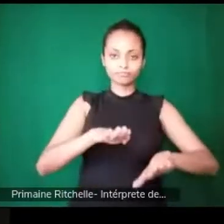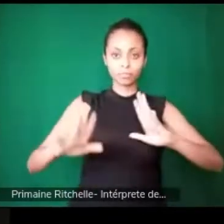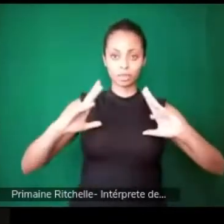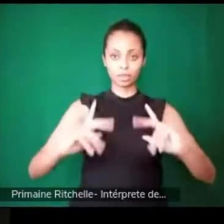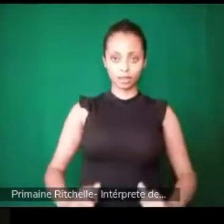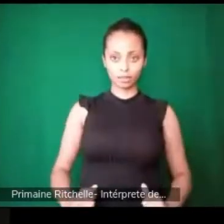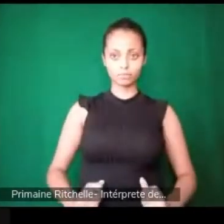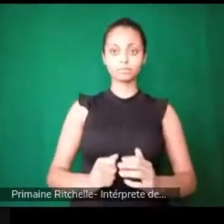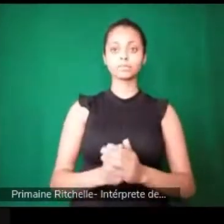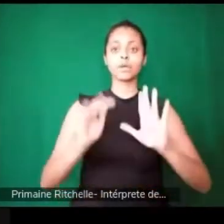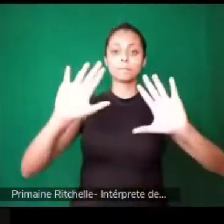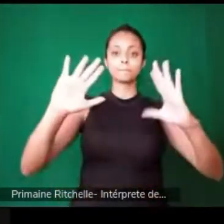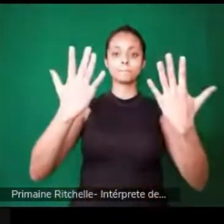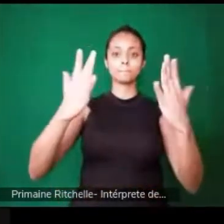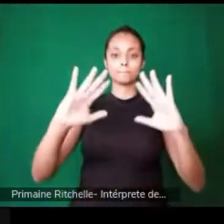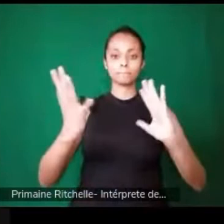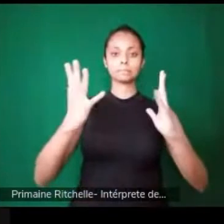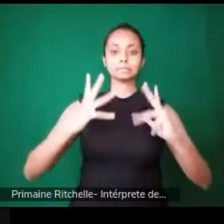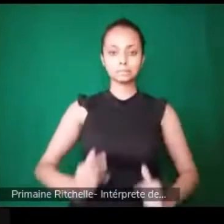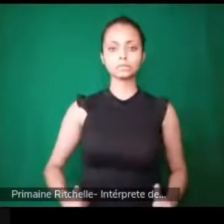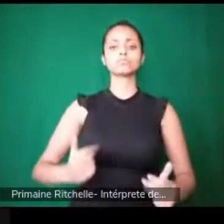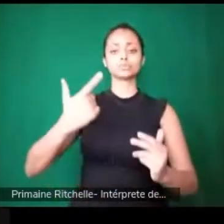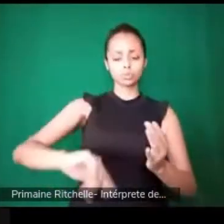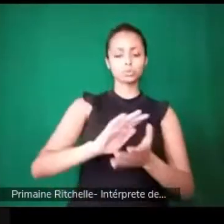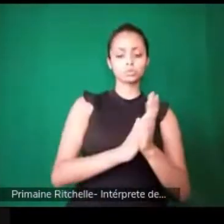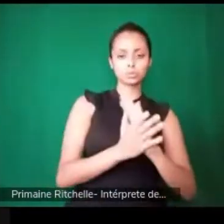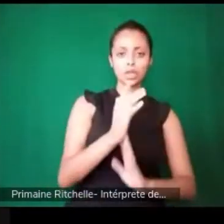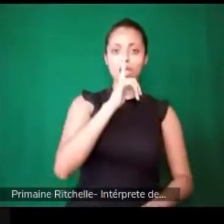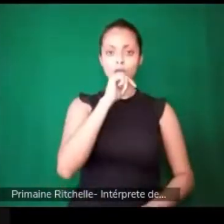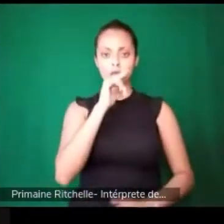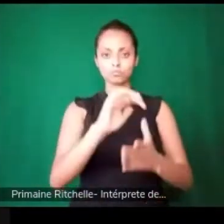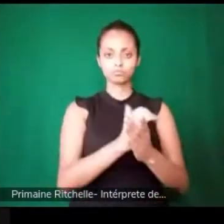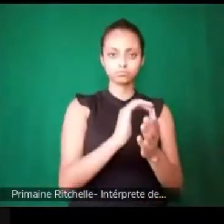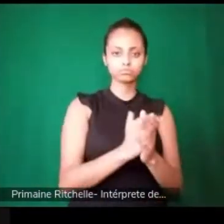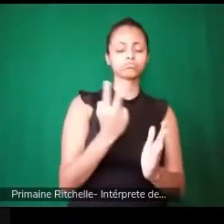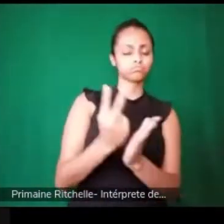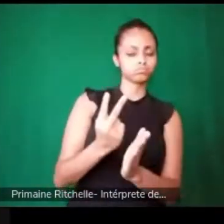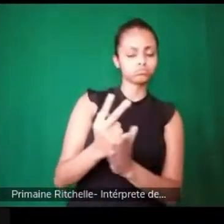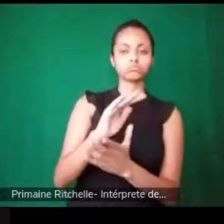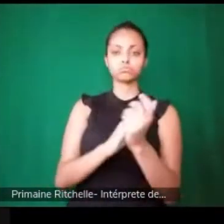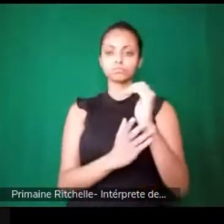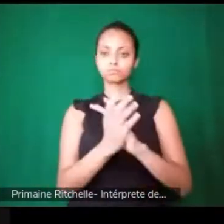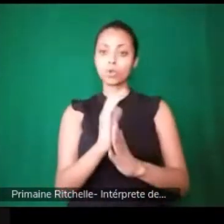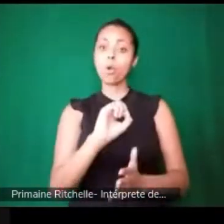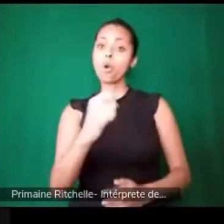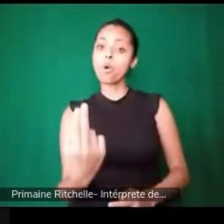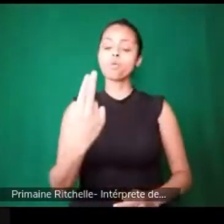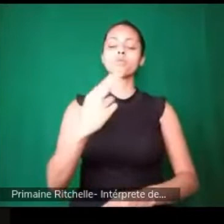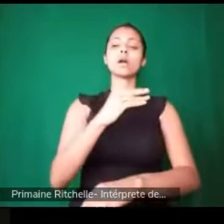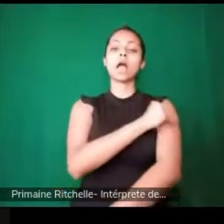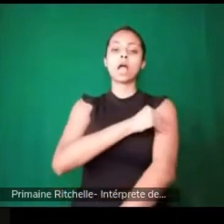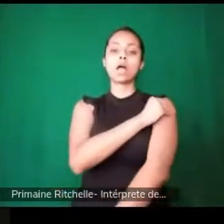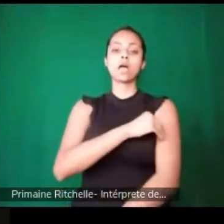higienização das mãos frequentemente, né, com água e sabão ou mesmo álcool em gel 70%. Aqui eu coloquei até